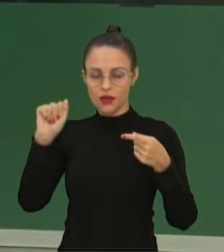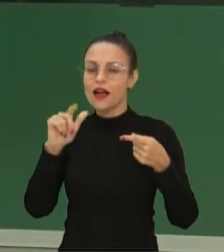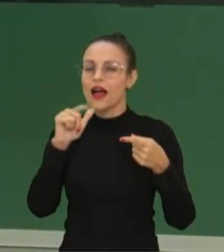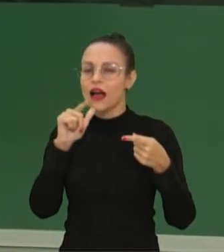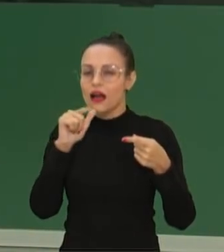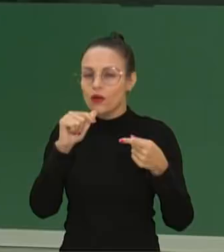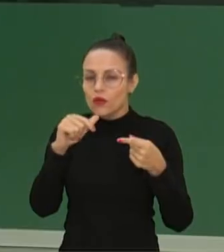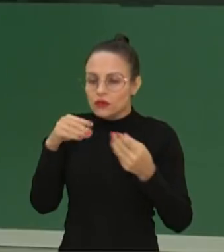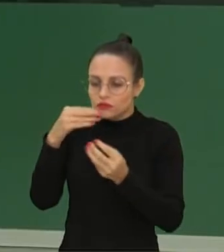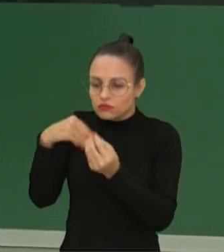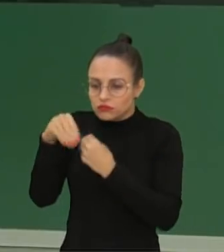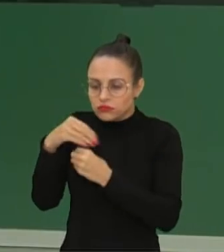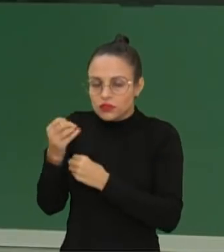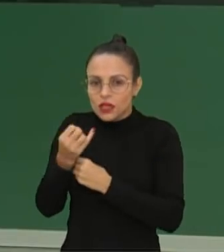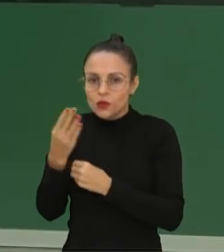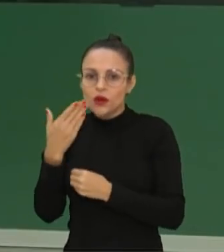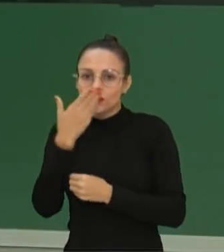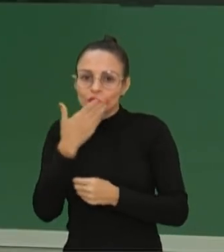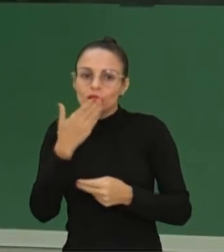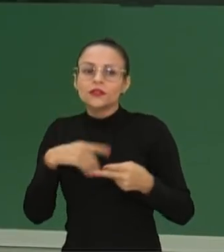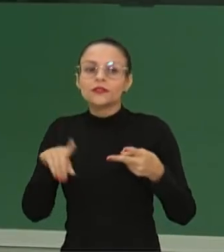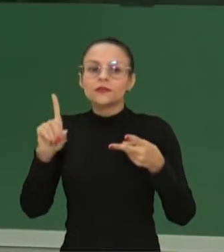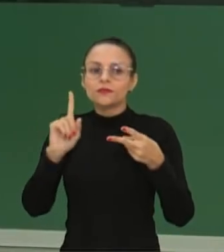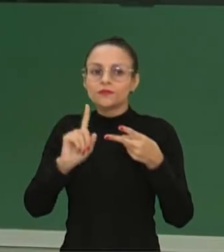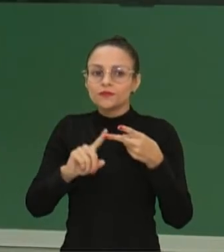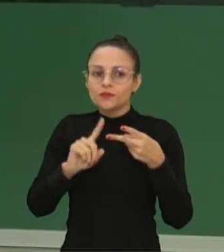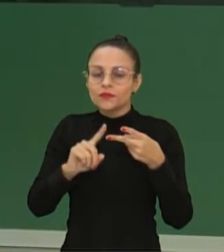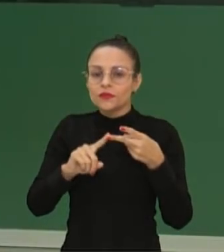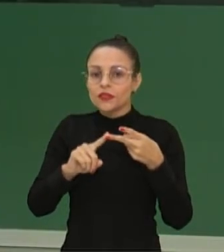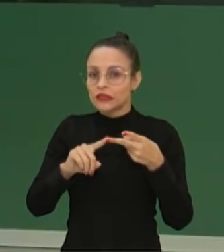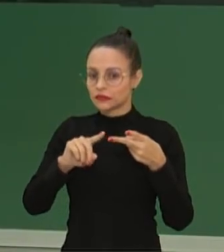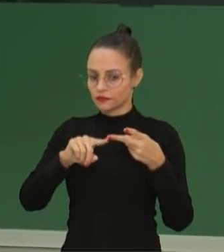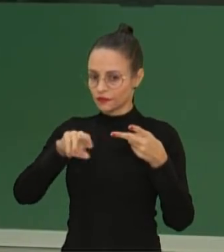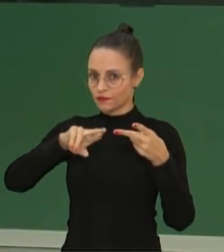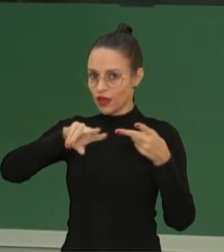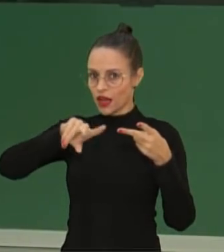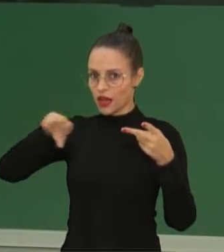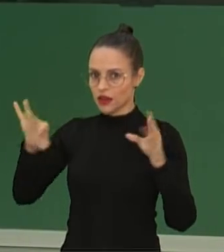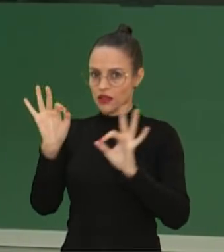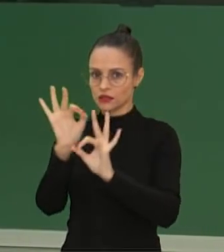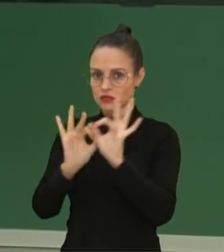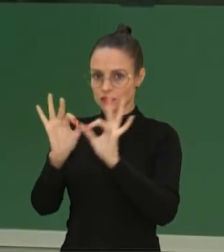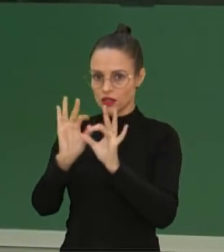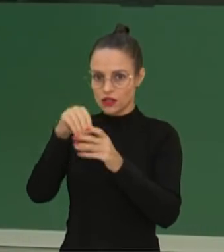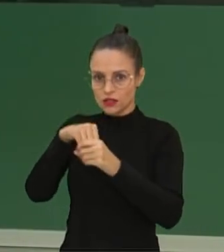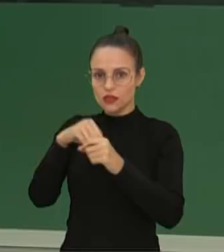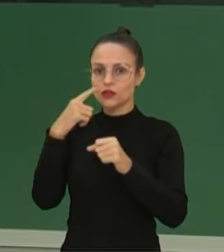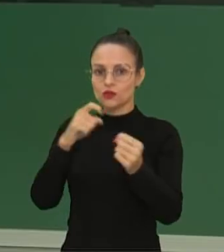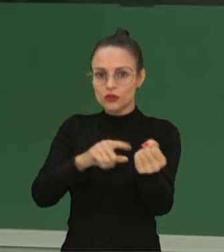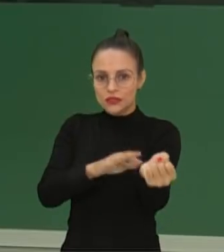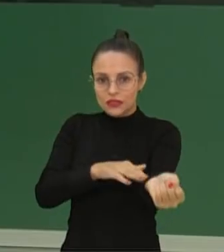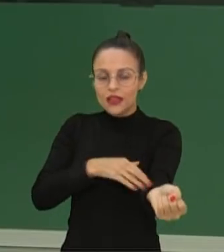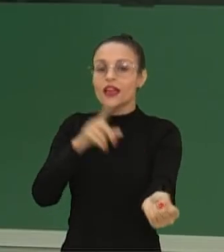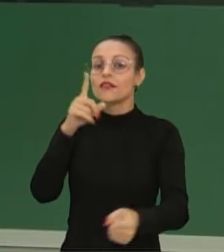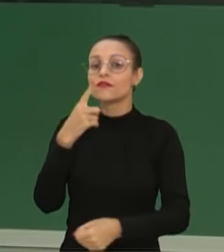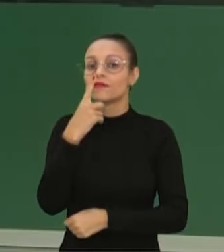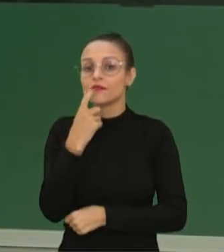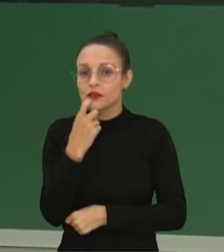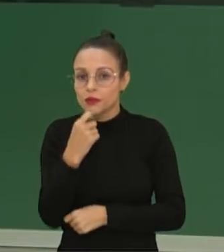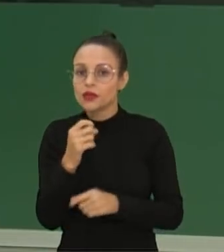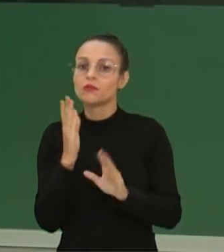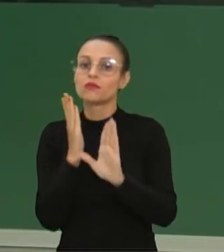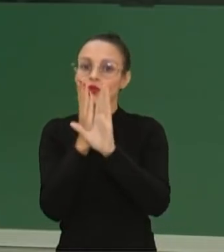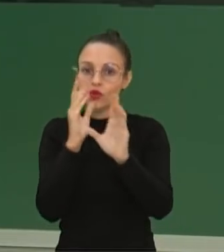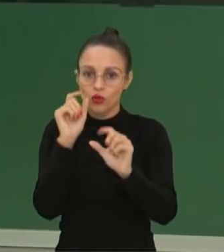água com alguns açúcares, e várias células ali que compõem o sangue. Inclusive ele é vermelho, né, por